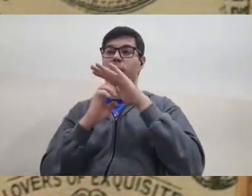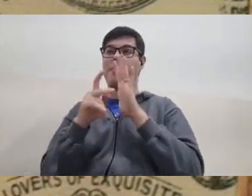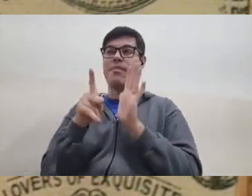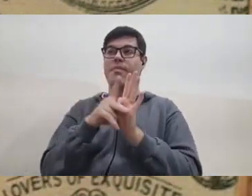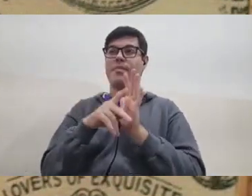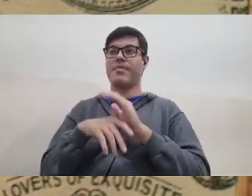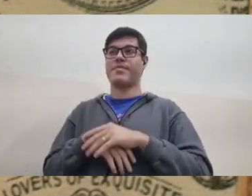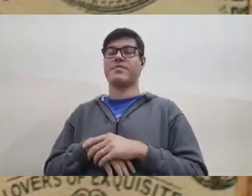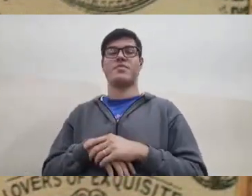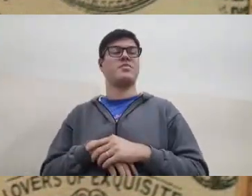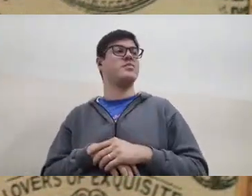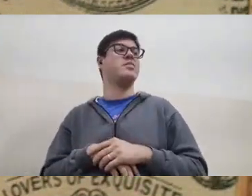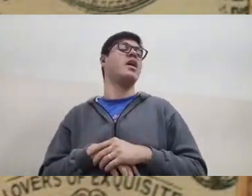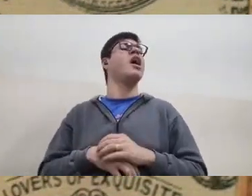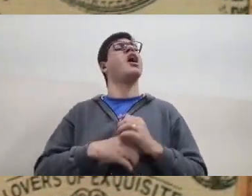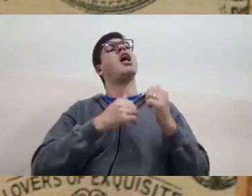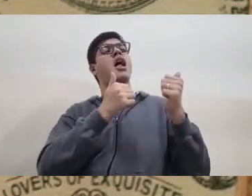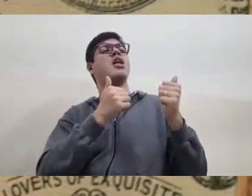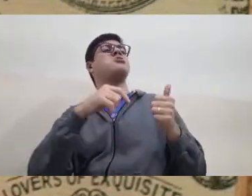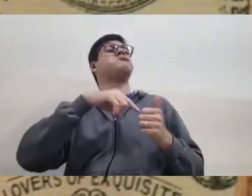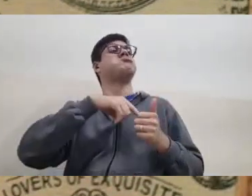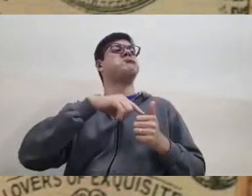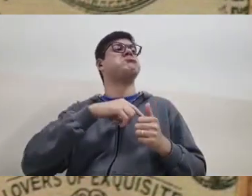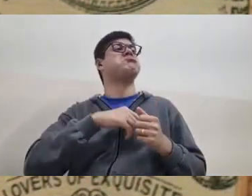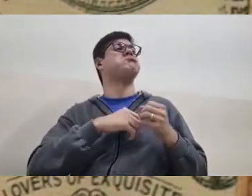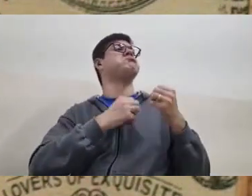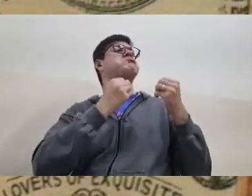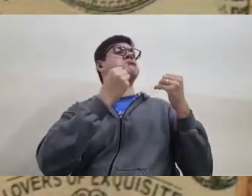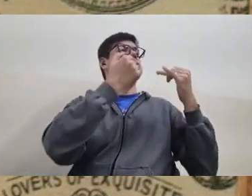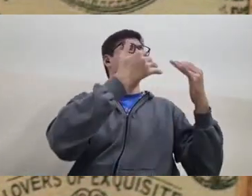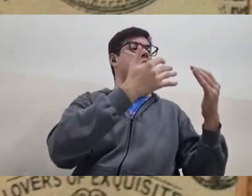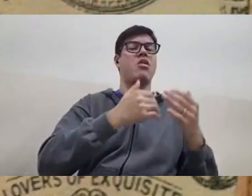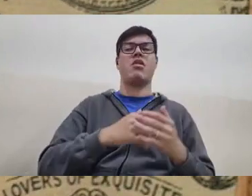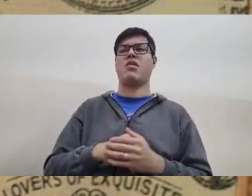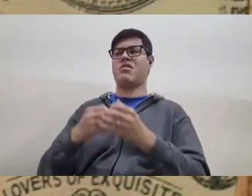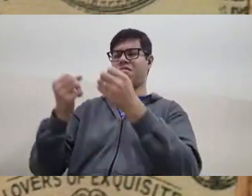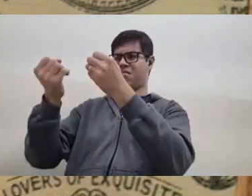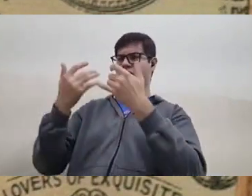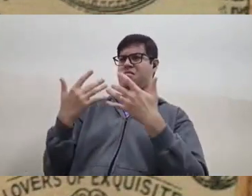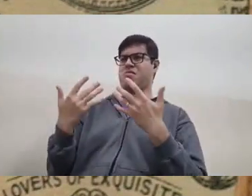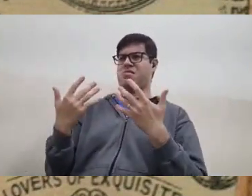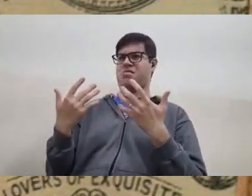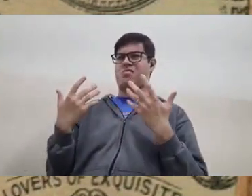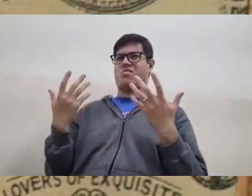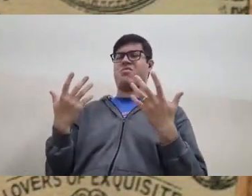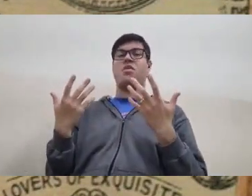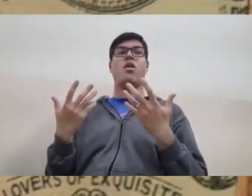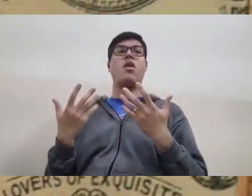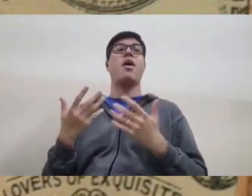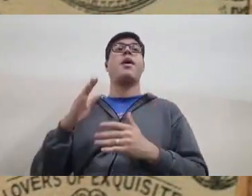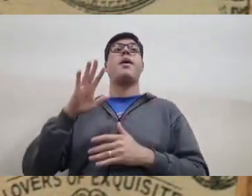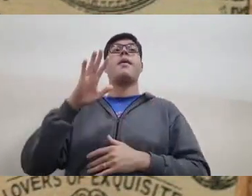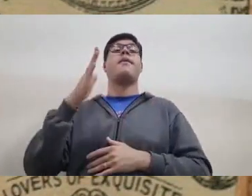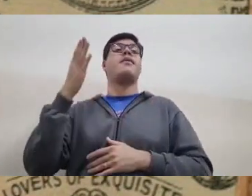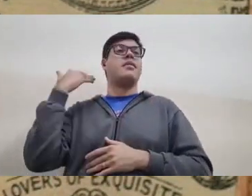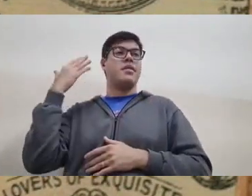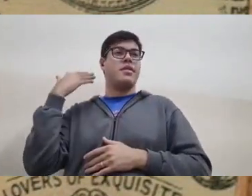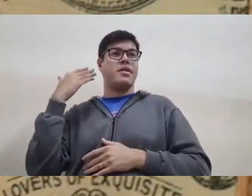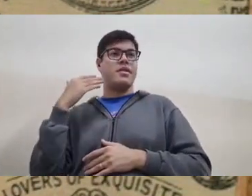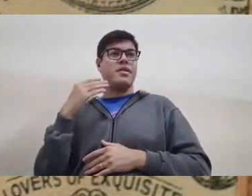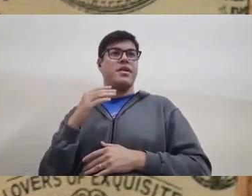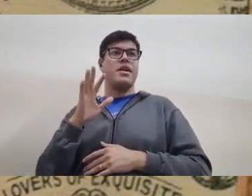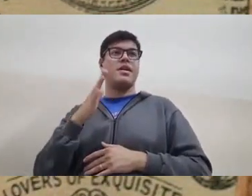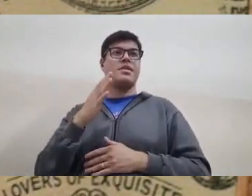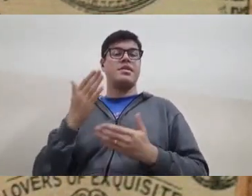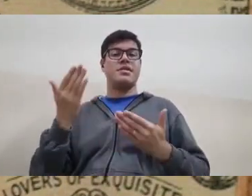Empresarial Ah nós temos aqui custa não eu lembro na época o nome trouxe lá dois irmãos